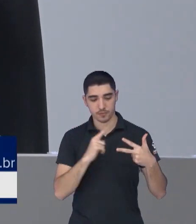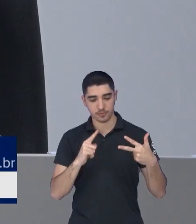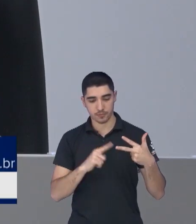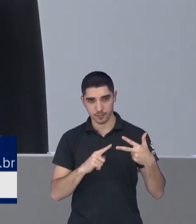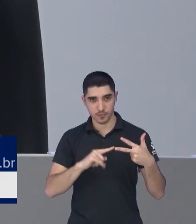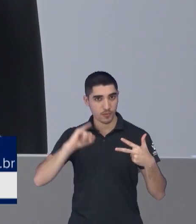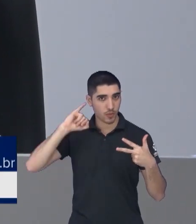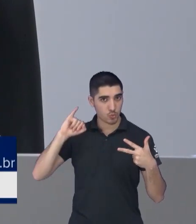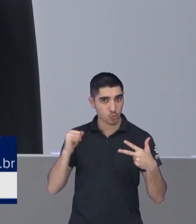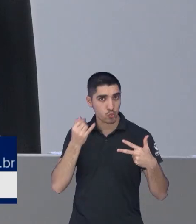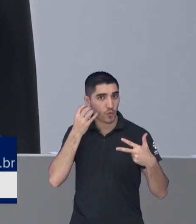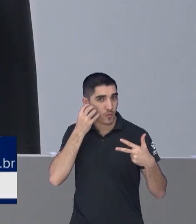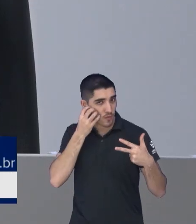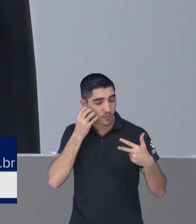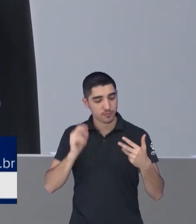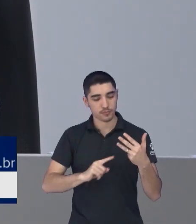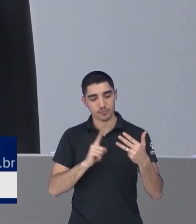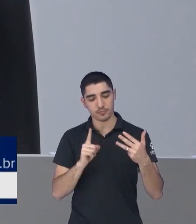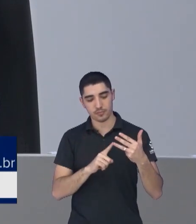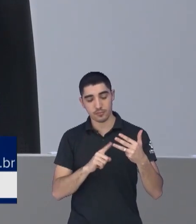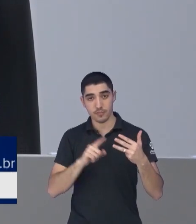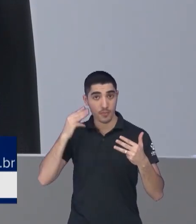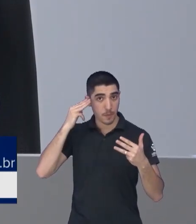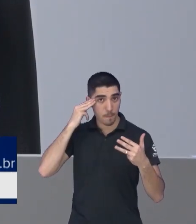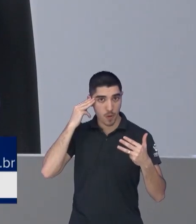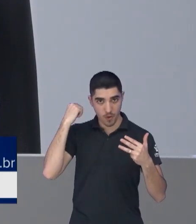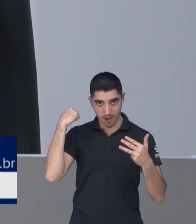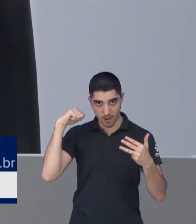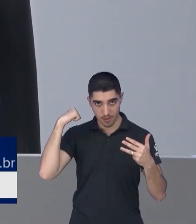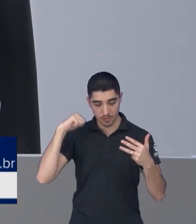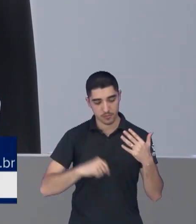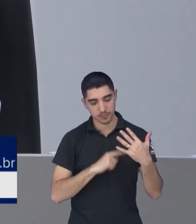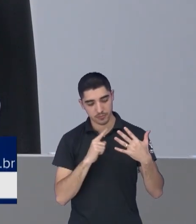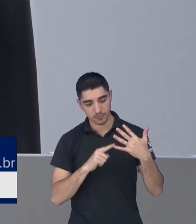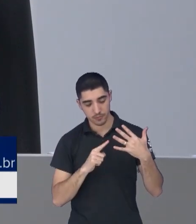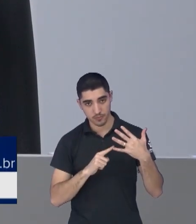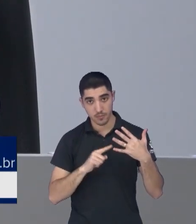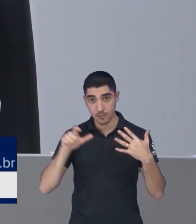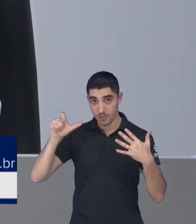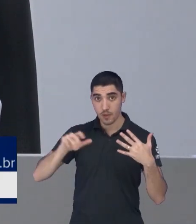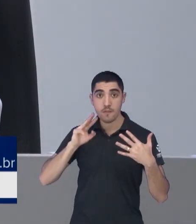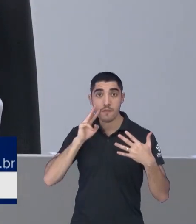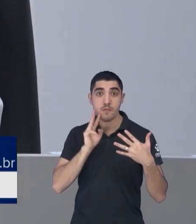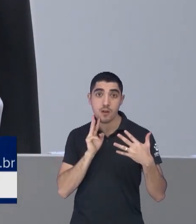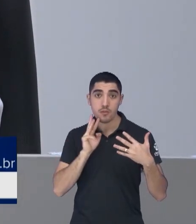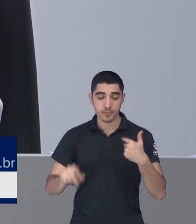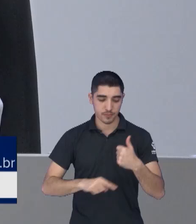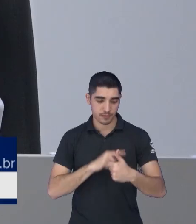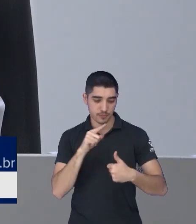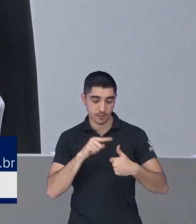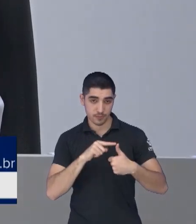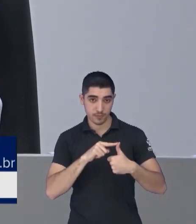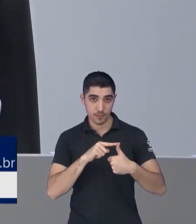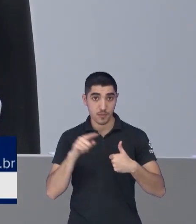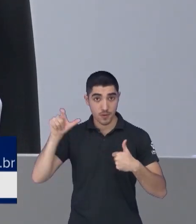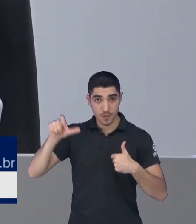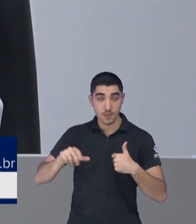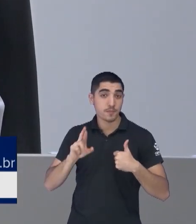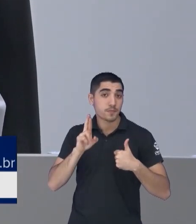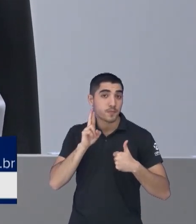vereadora Juliana Fraga, vereador Marcão da Academia, vereador Walter Hayashi, vereador